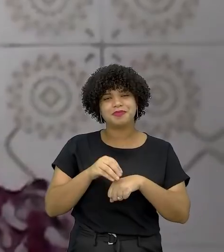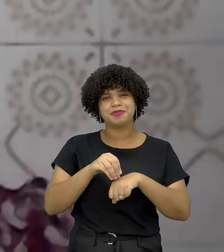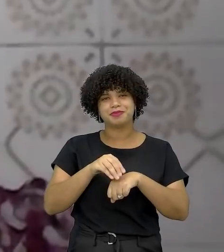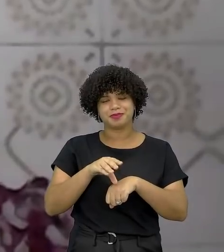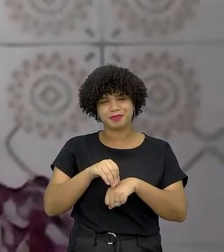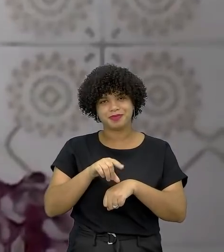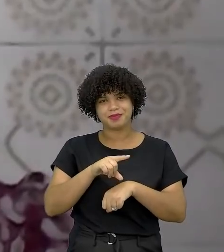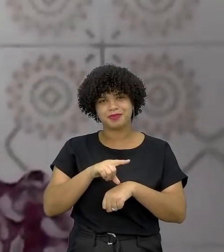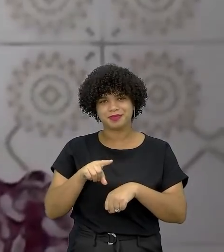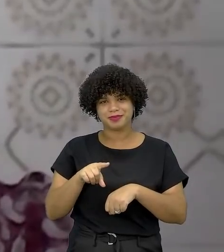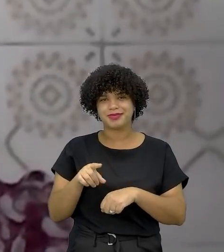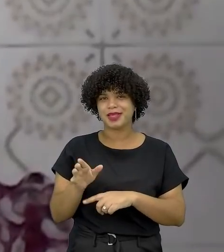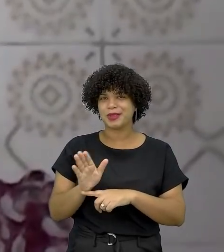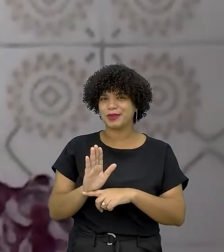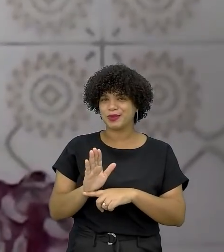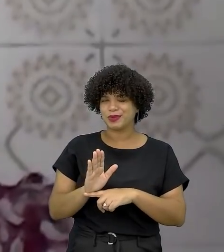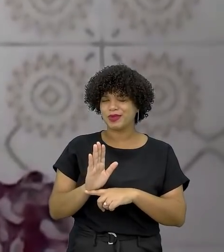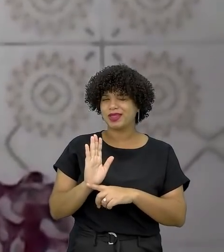essa vídeo